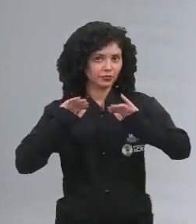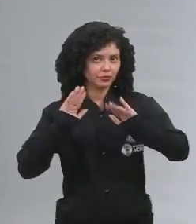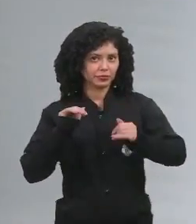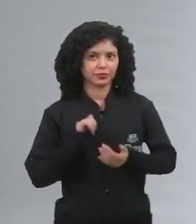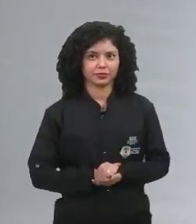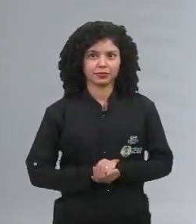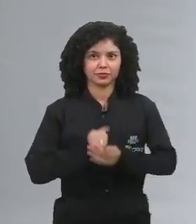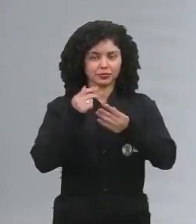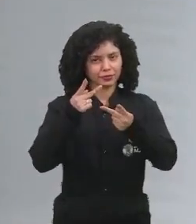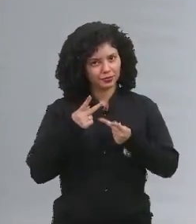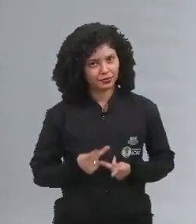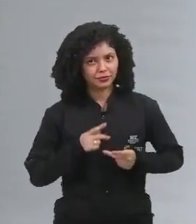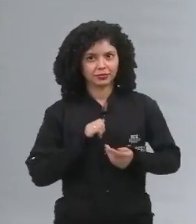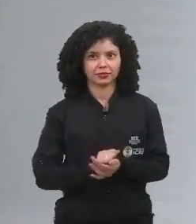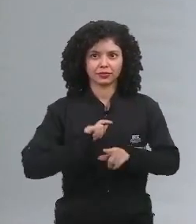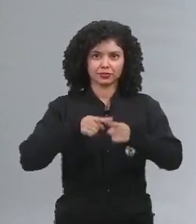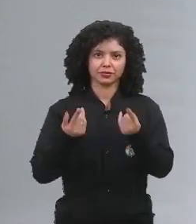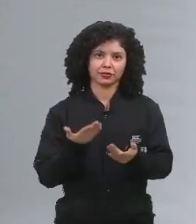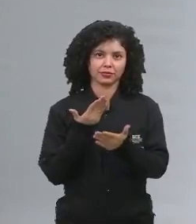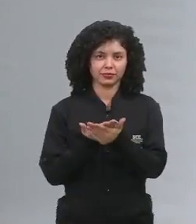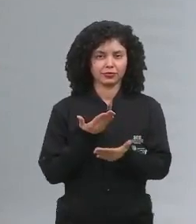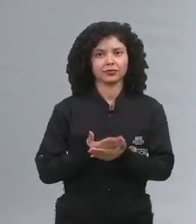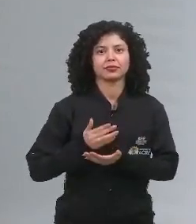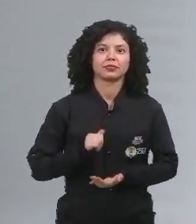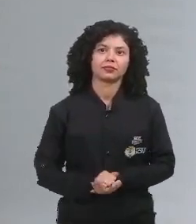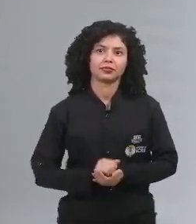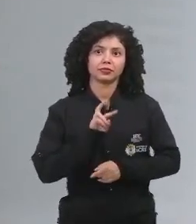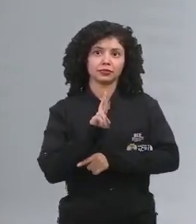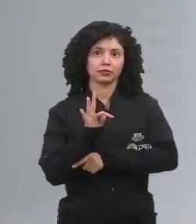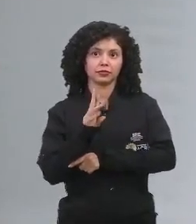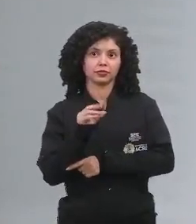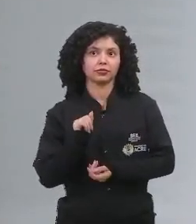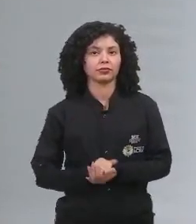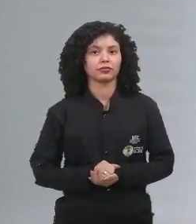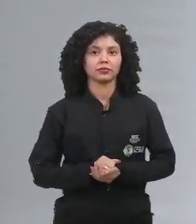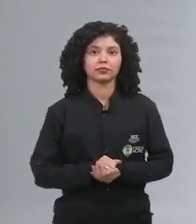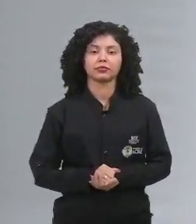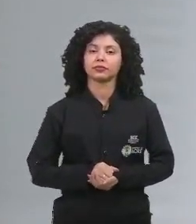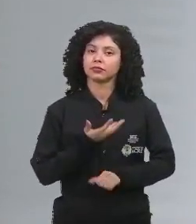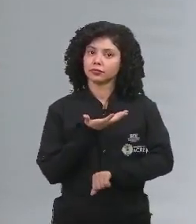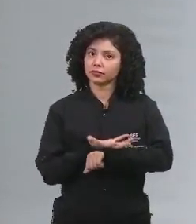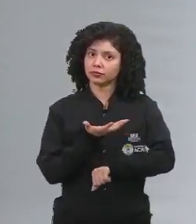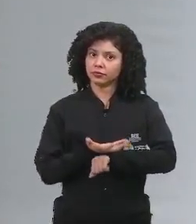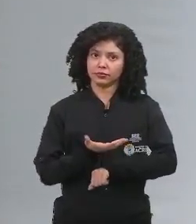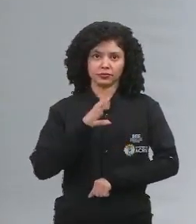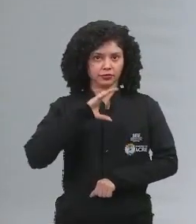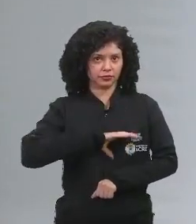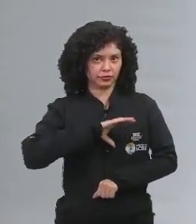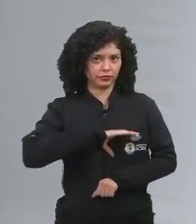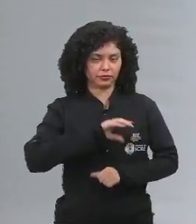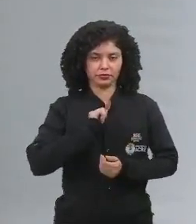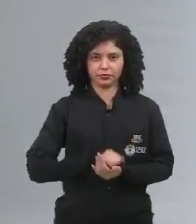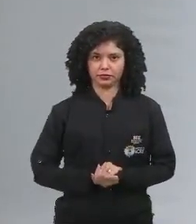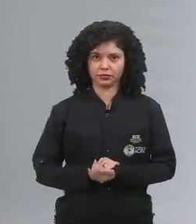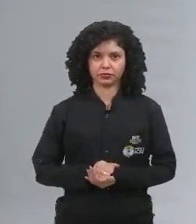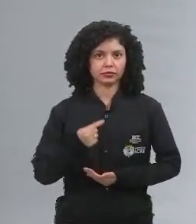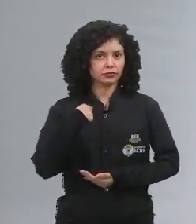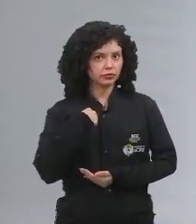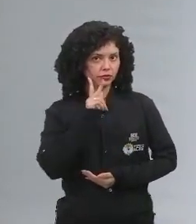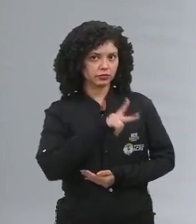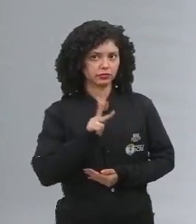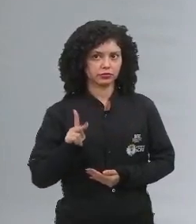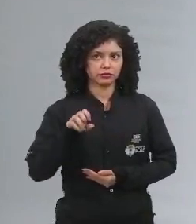Olá, sejam bem-vindos a mais uma aula de rotas do componente curricular de língua portuguesa. Eu